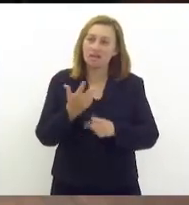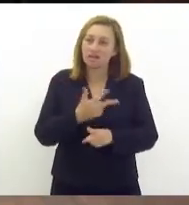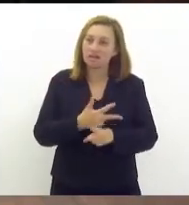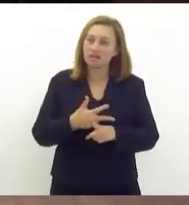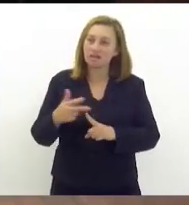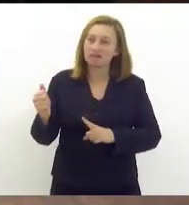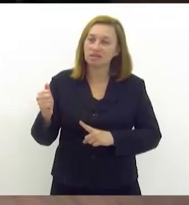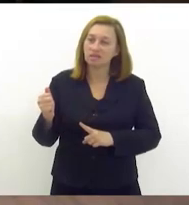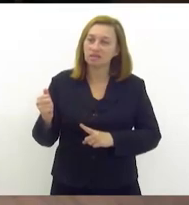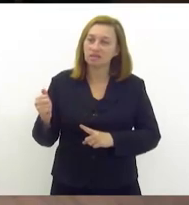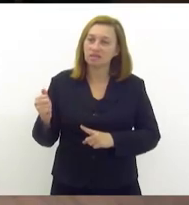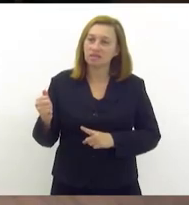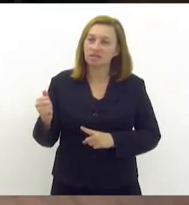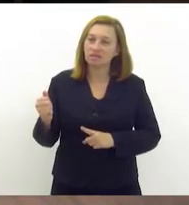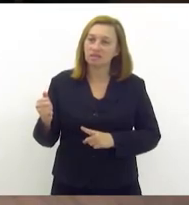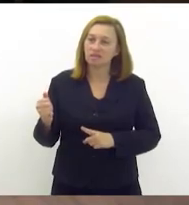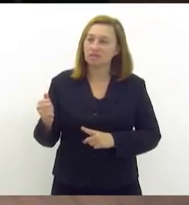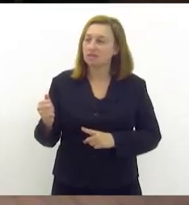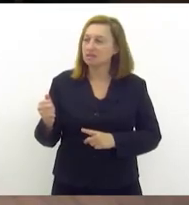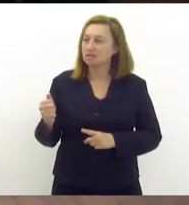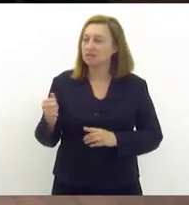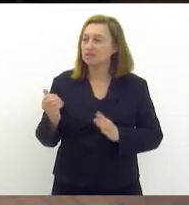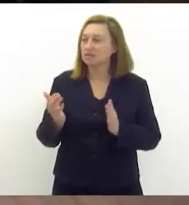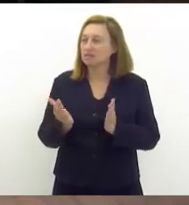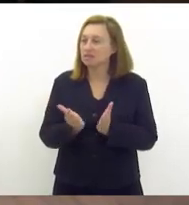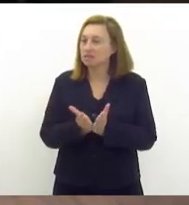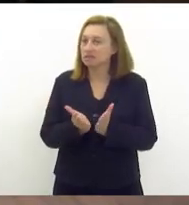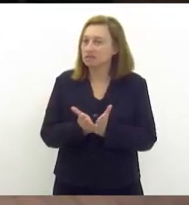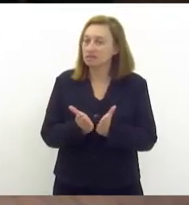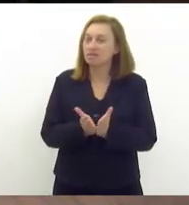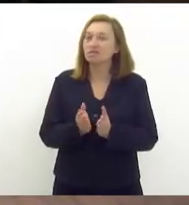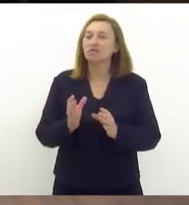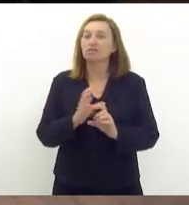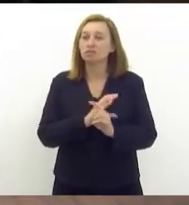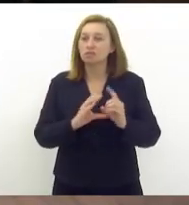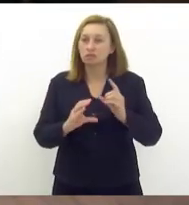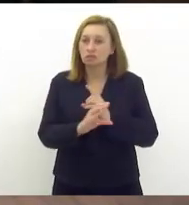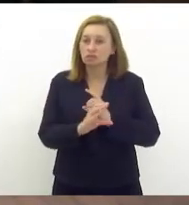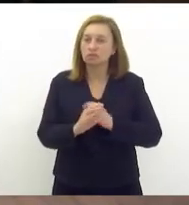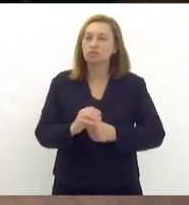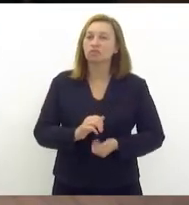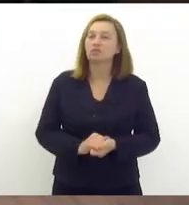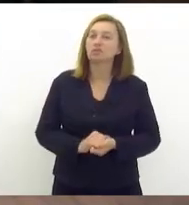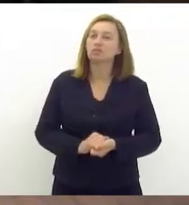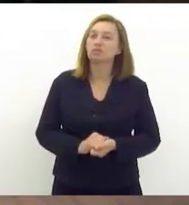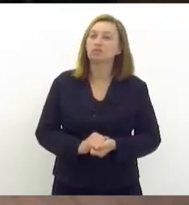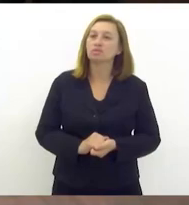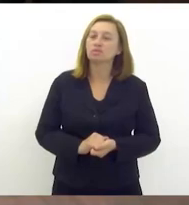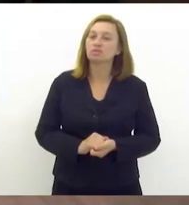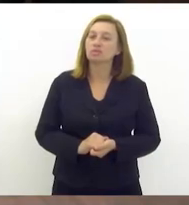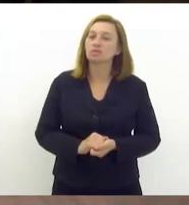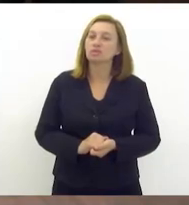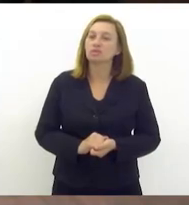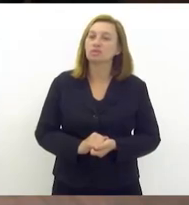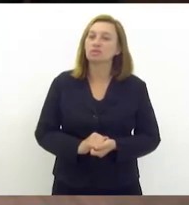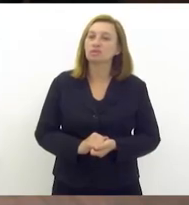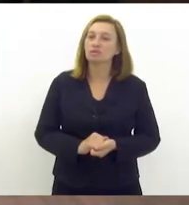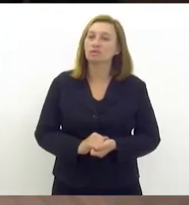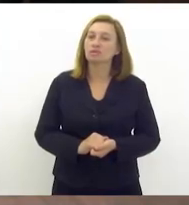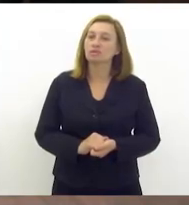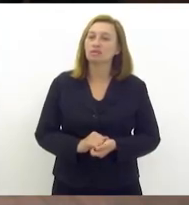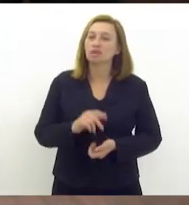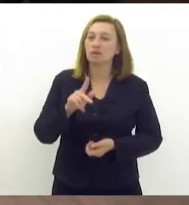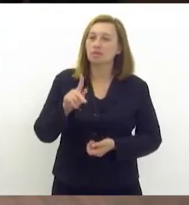vitória das igrejas evangélicas dos cultos religiosos do pessoal dos